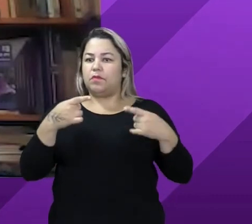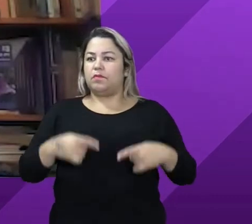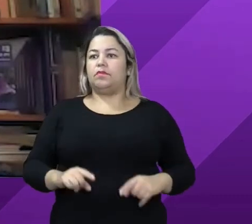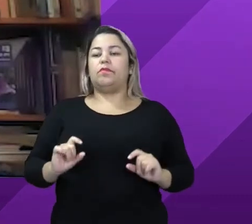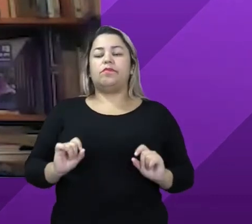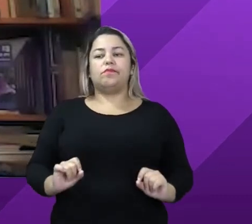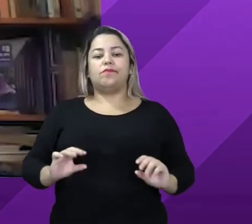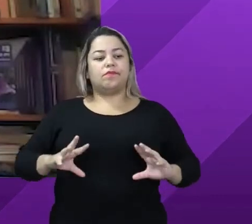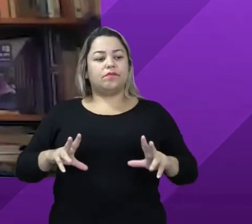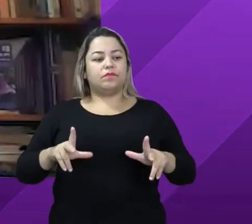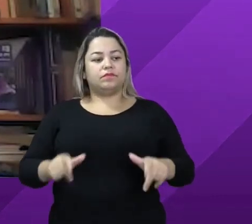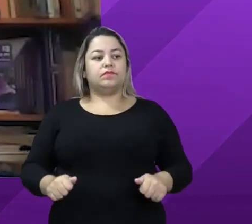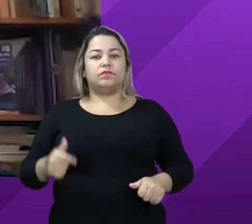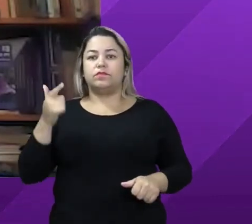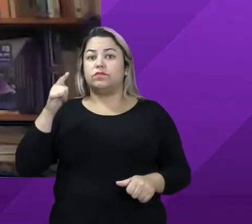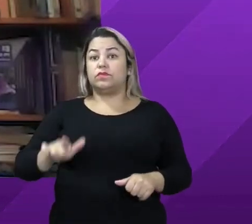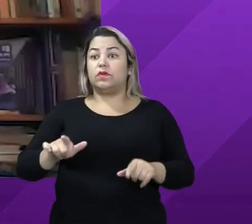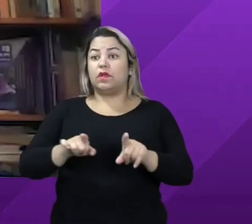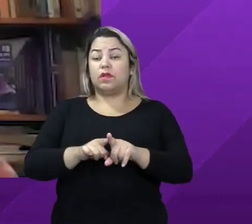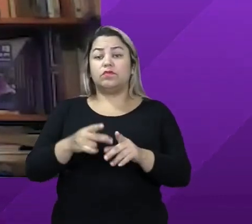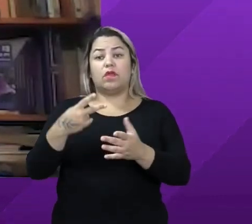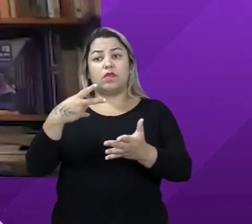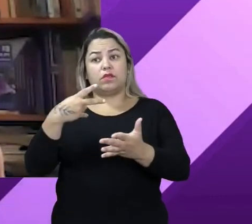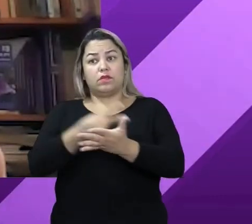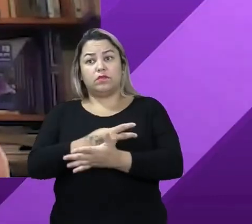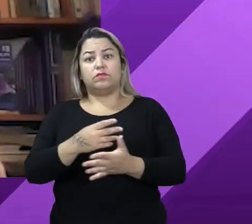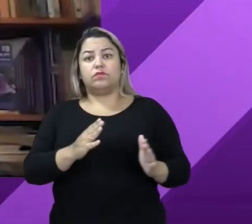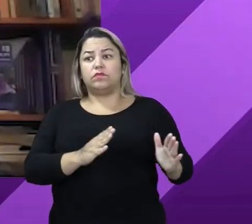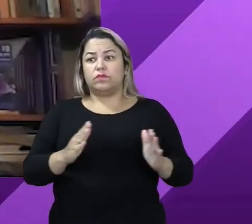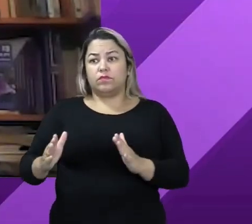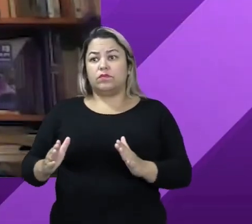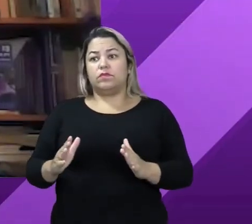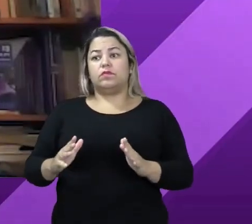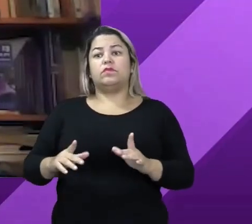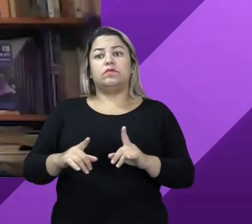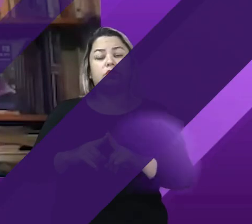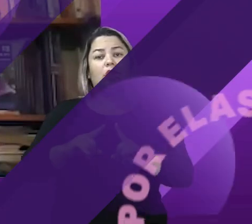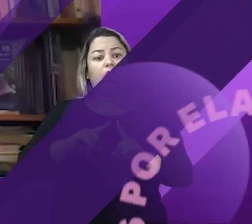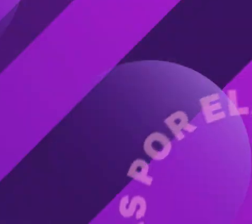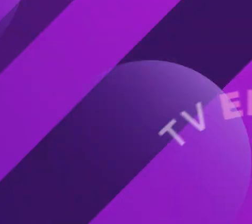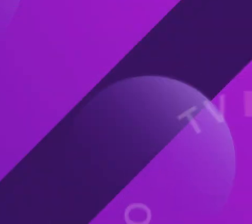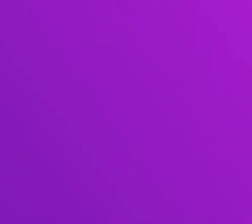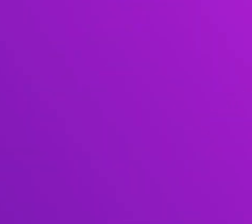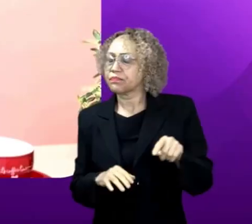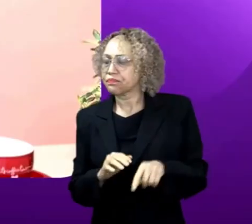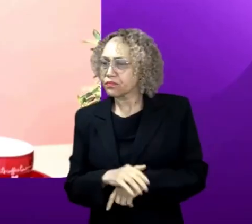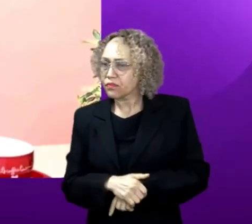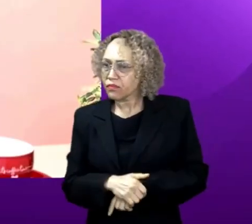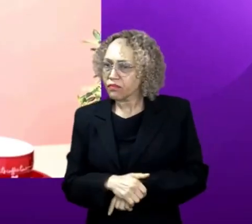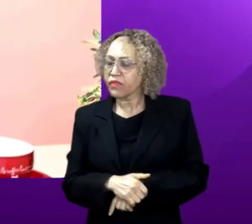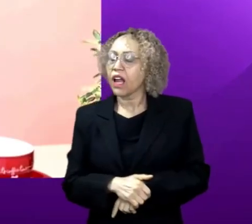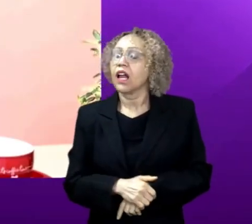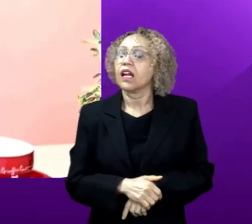com todos esses outros aspectos, vamos chamar assim, da reprodução social. 5